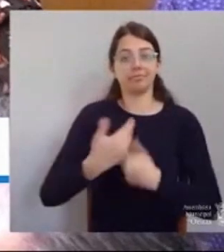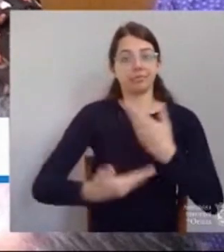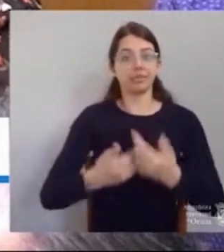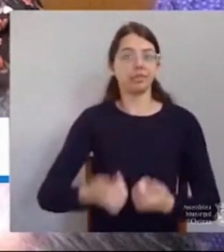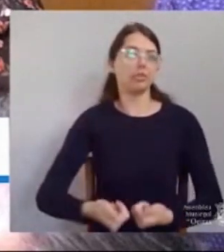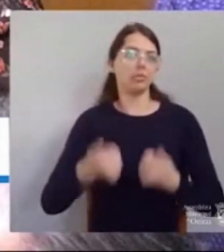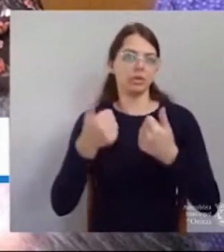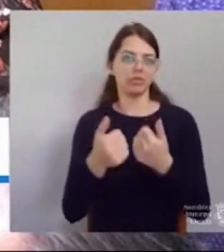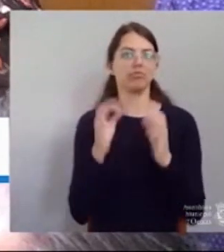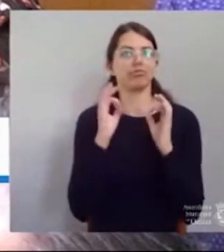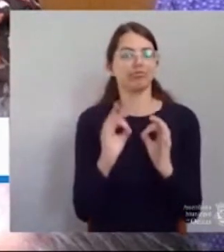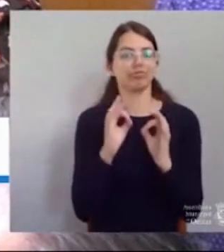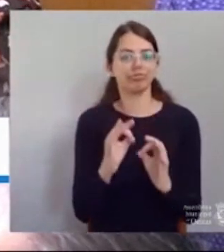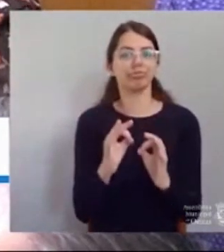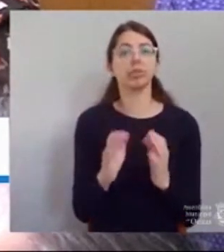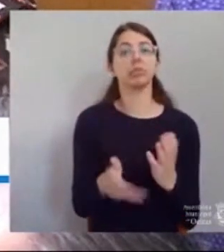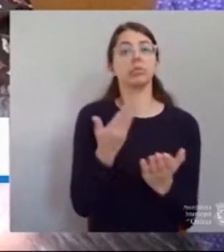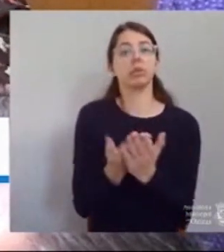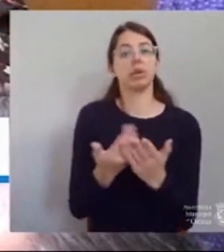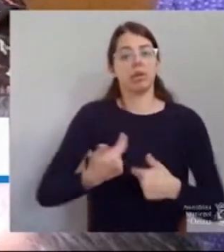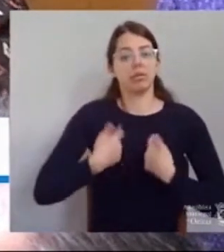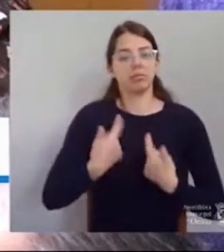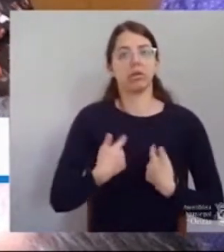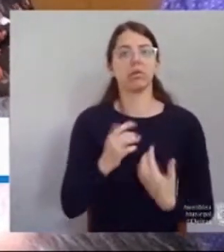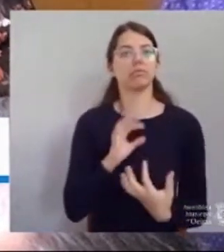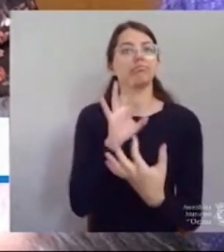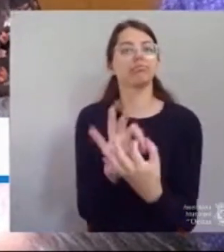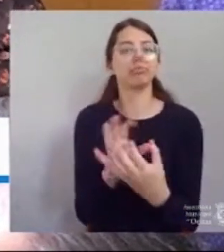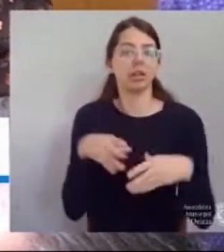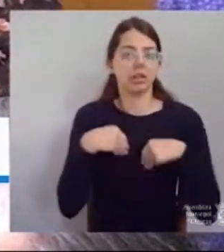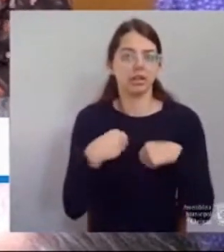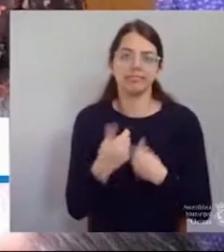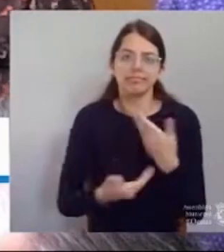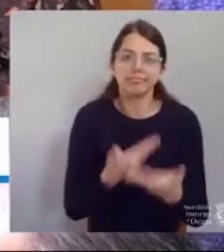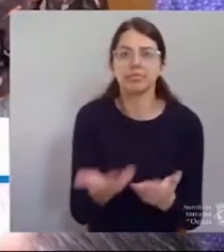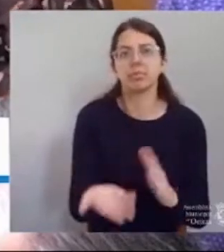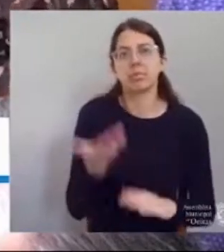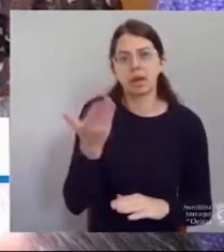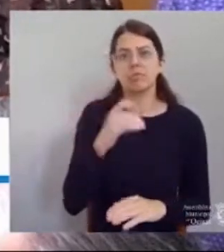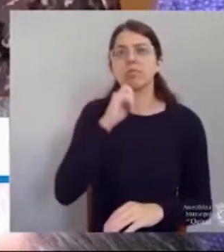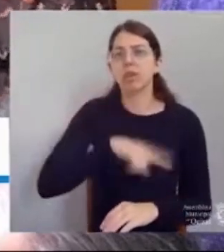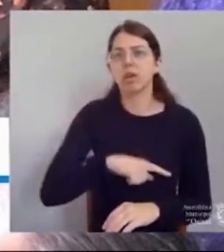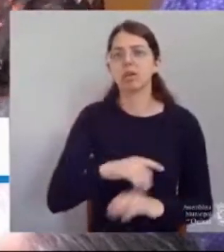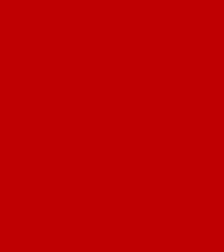aquilo a que se propõe. É possível fazer mais, disse.